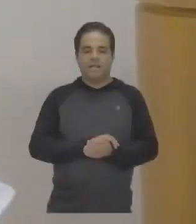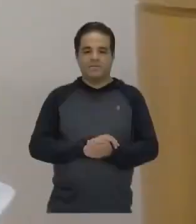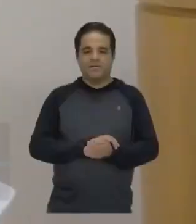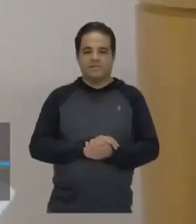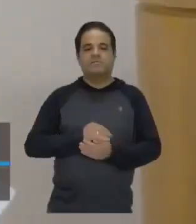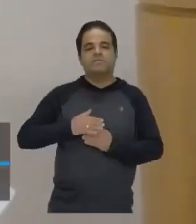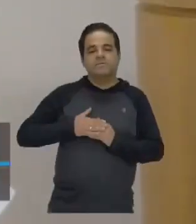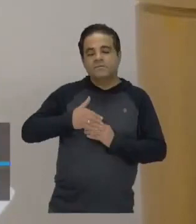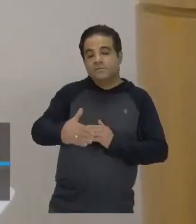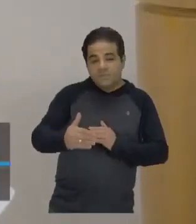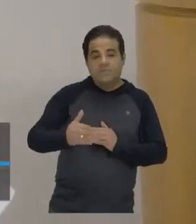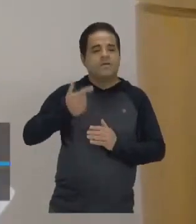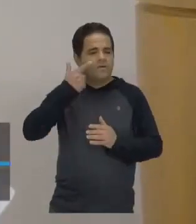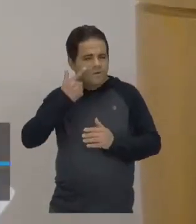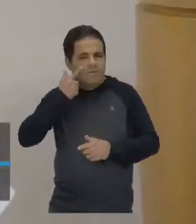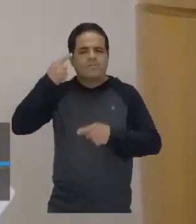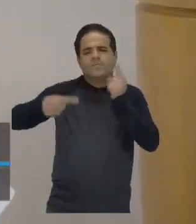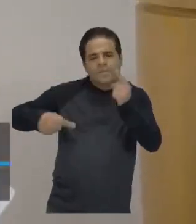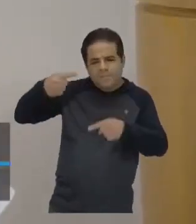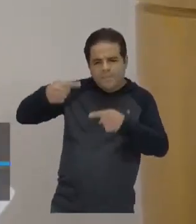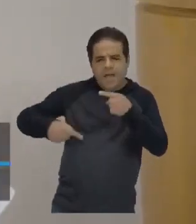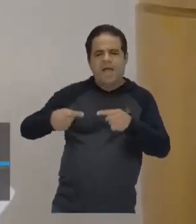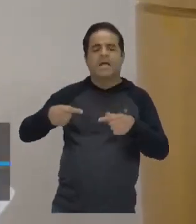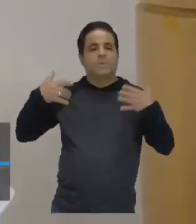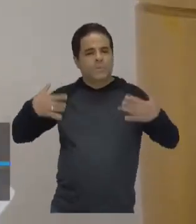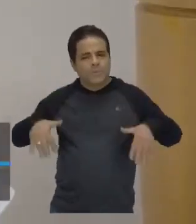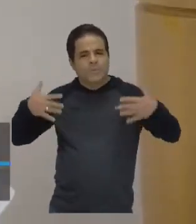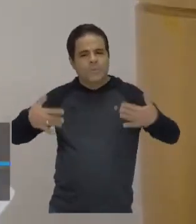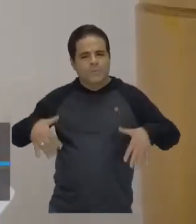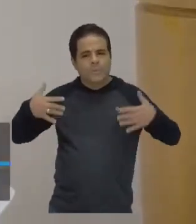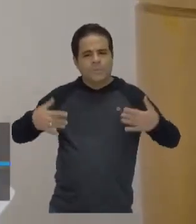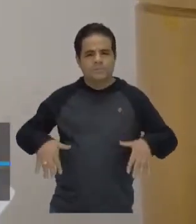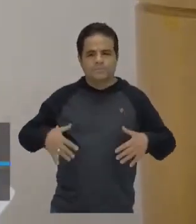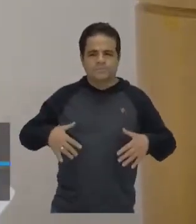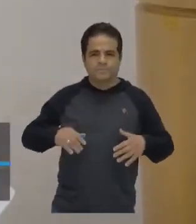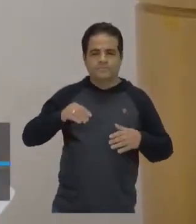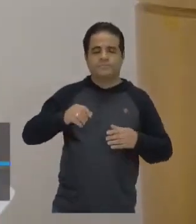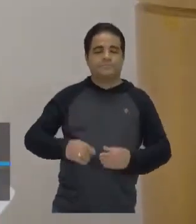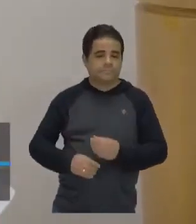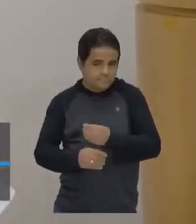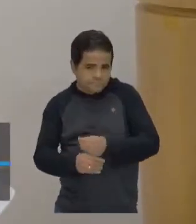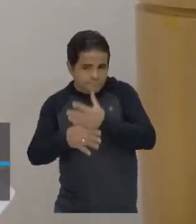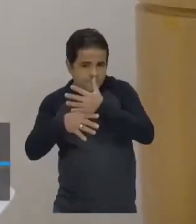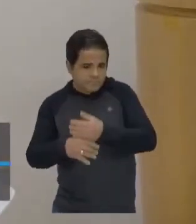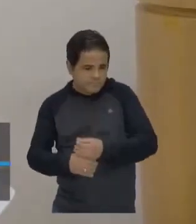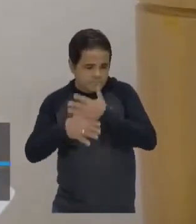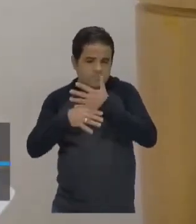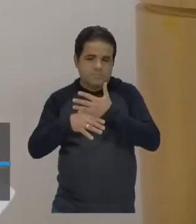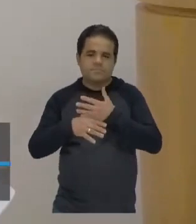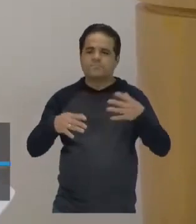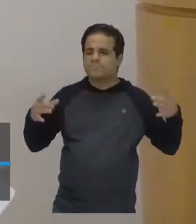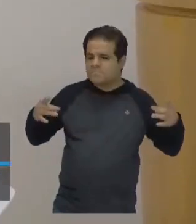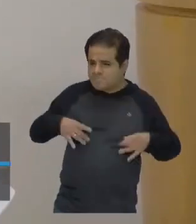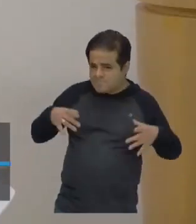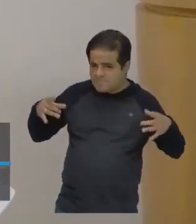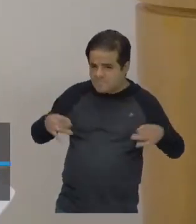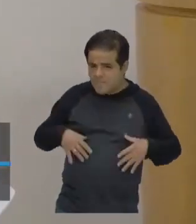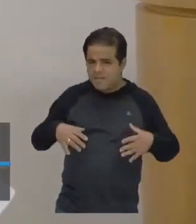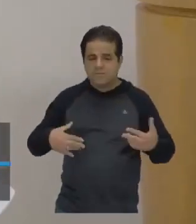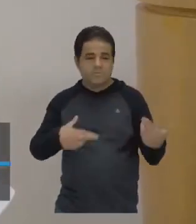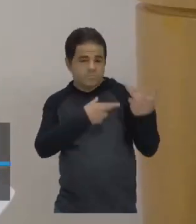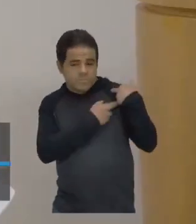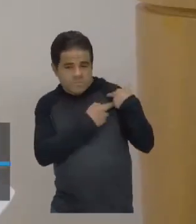E vamos lá para esse debate que está pegando fogo aqui nesse chat, gente. Medo das responsabilidades,